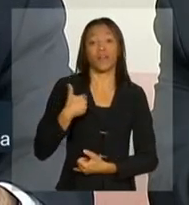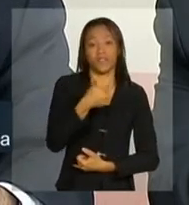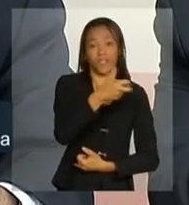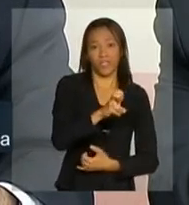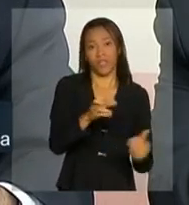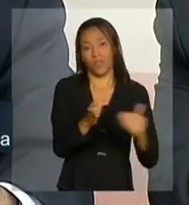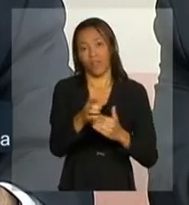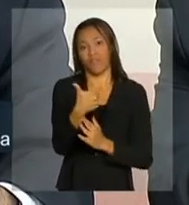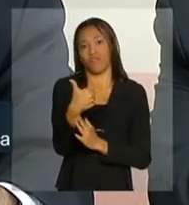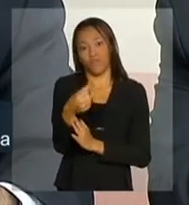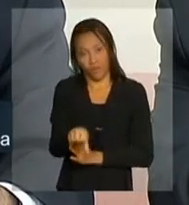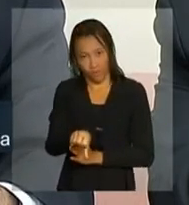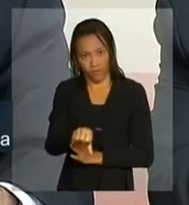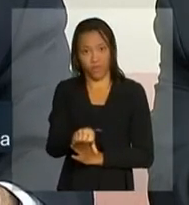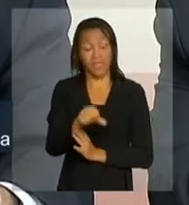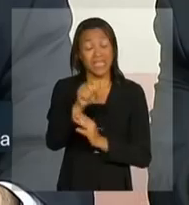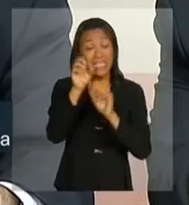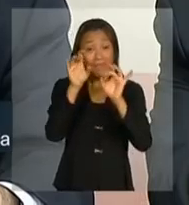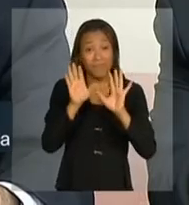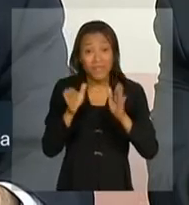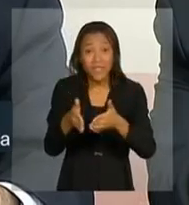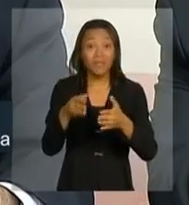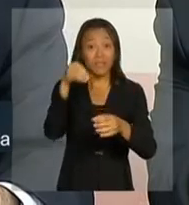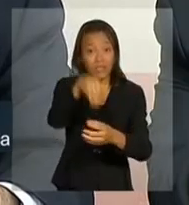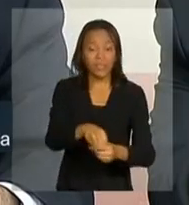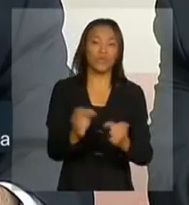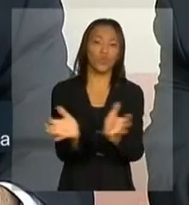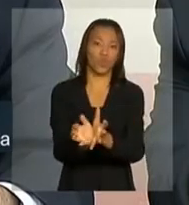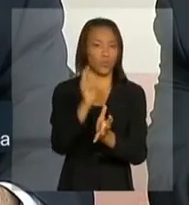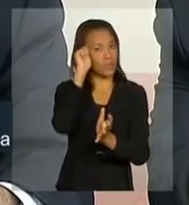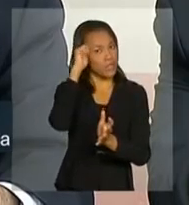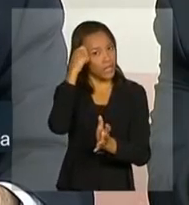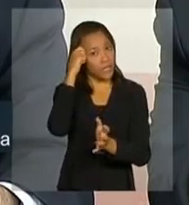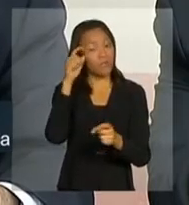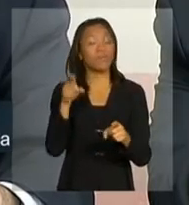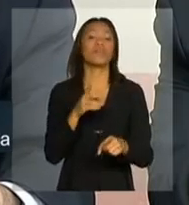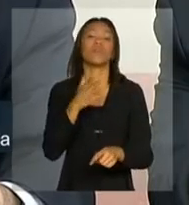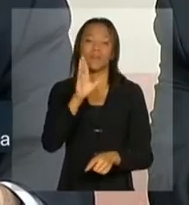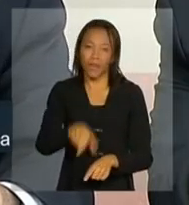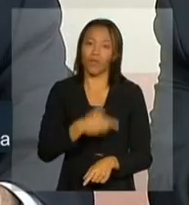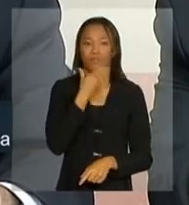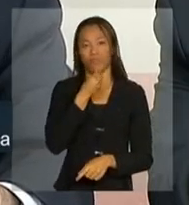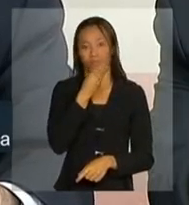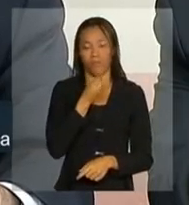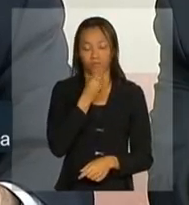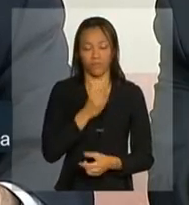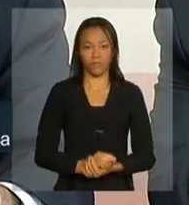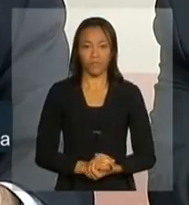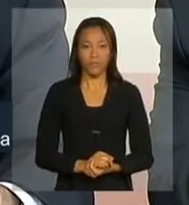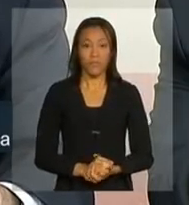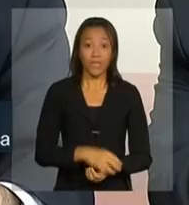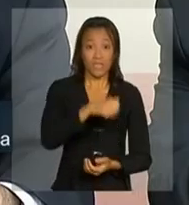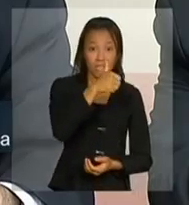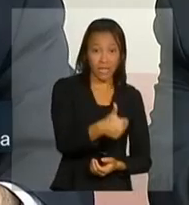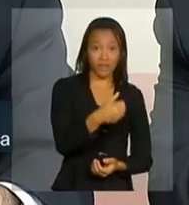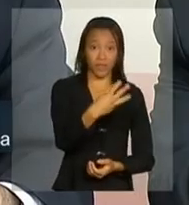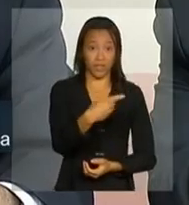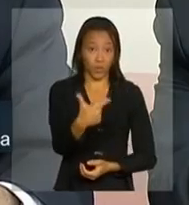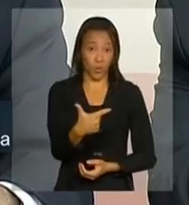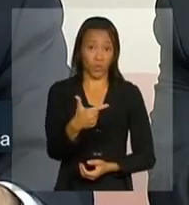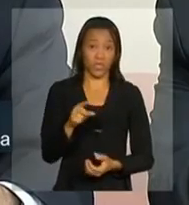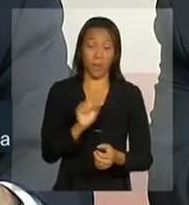a 29 anos, especialmente na juventude negra e do sexo masculino. 132 municípios